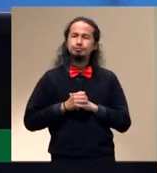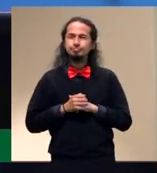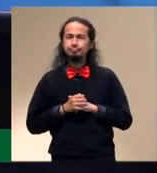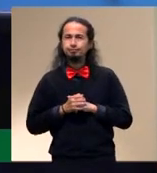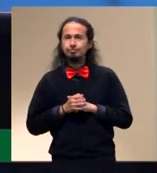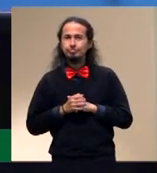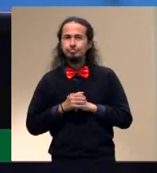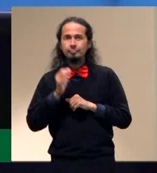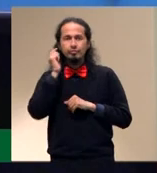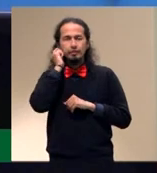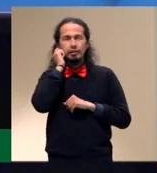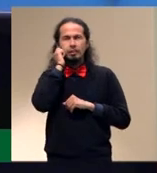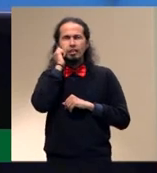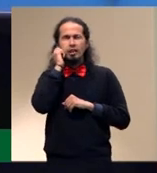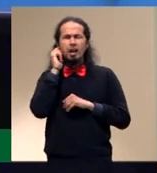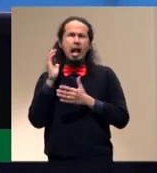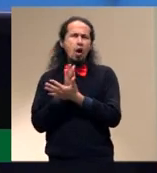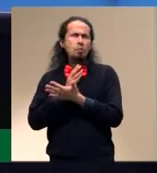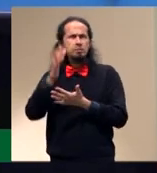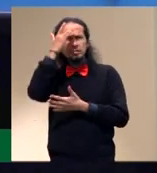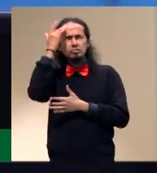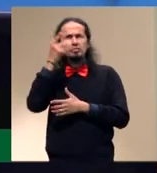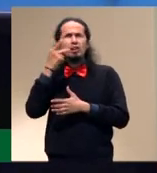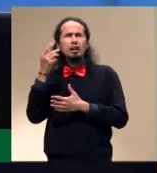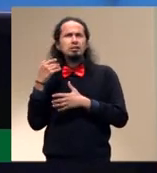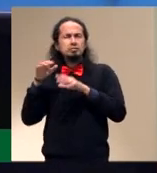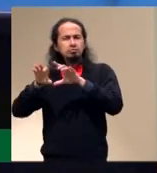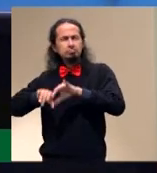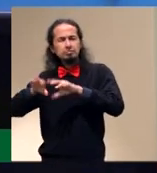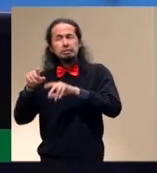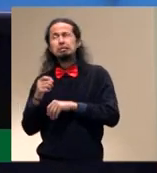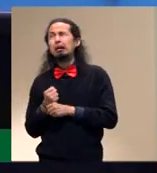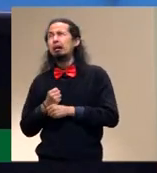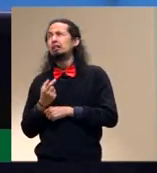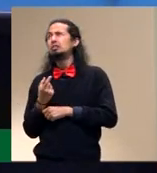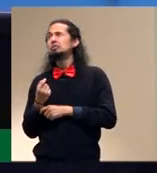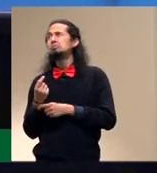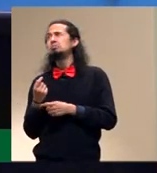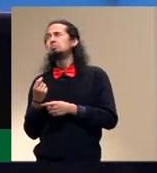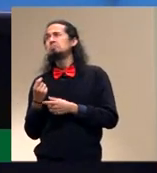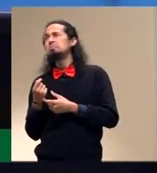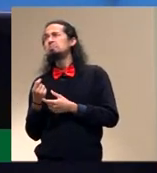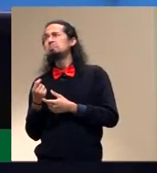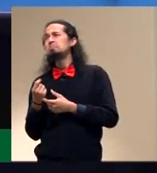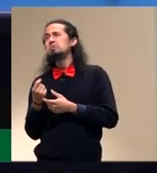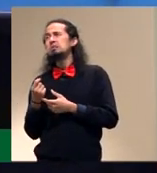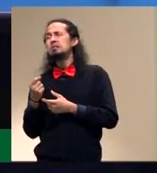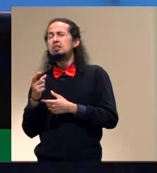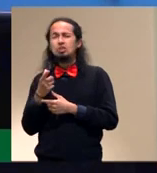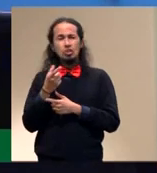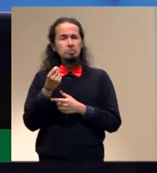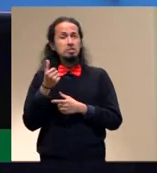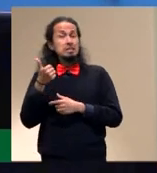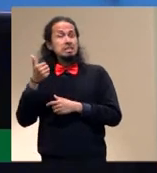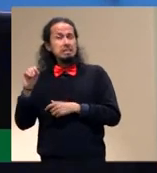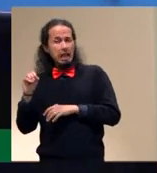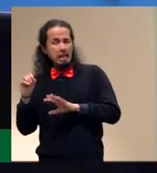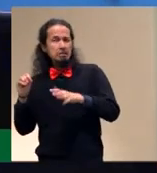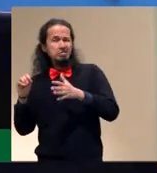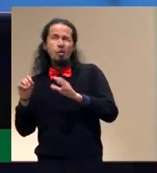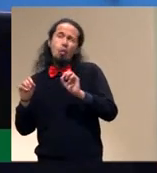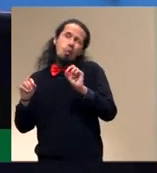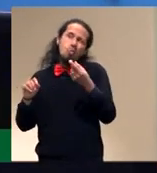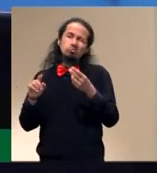pessoal que foi 2000 e 2010, ainda bem que vocês estão marcando as datas, porque, para mim, fica difícil já distinguir. Mas, lá em 2000,